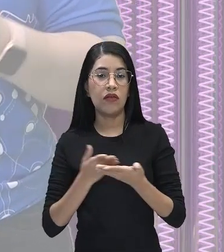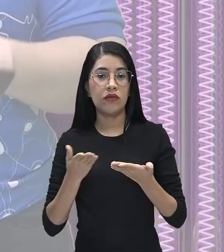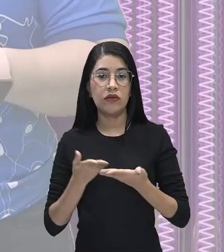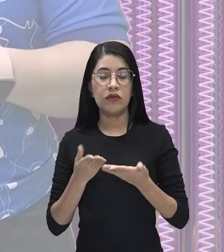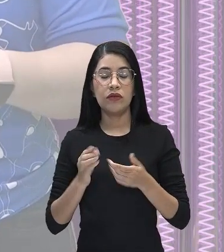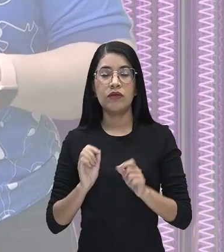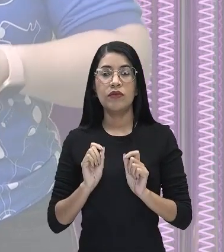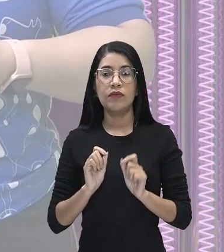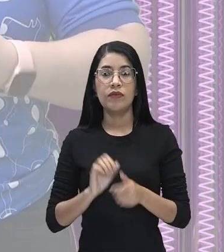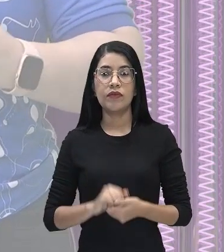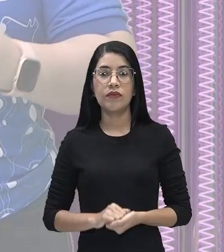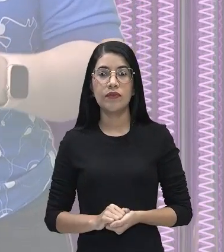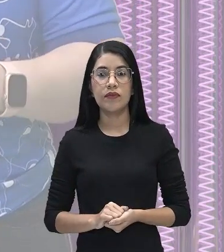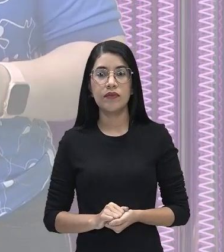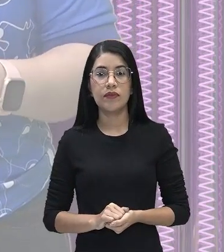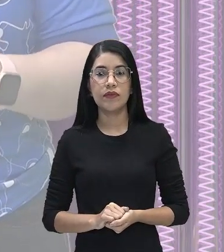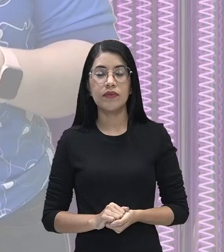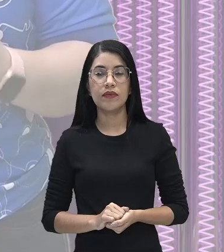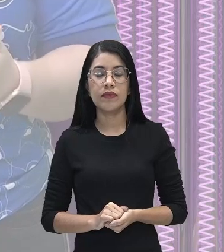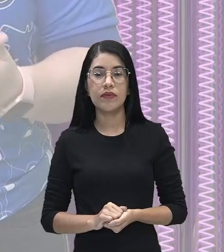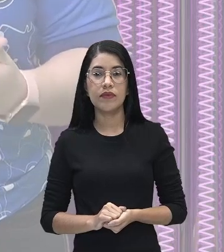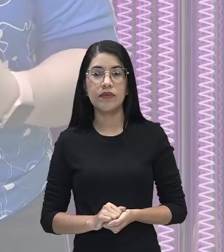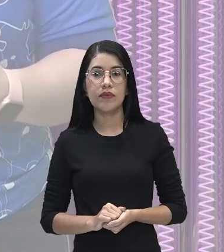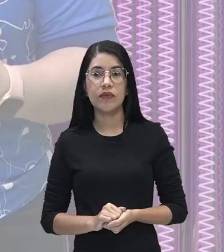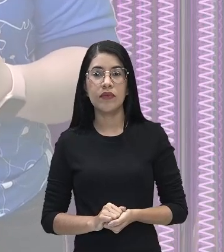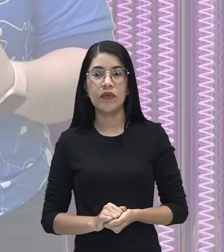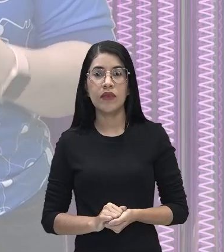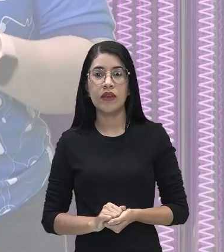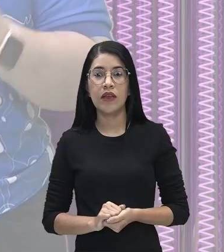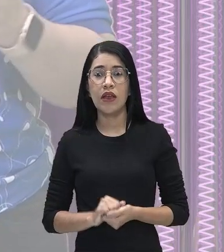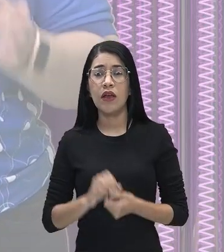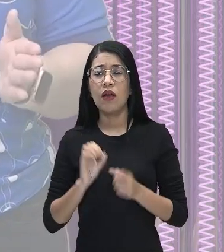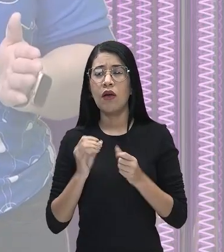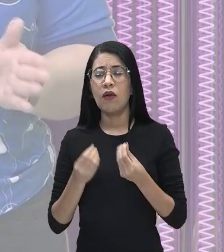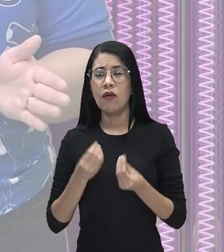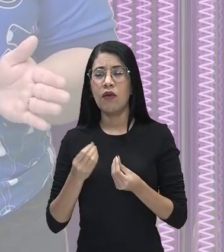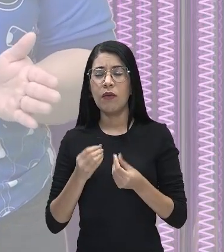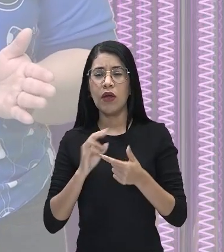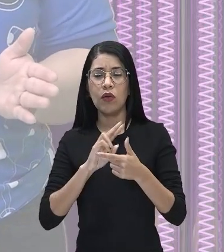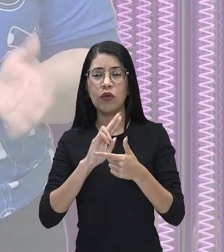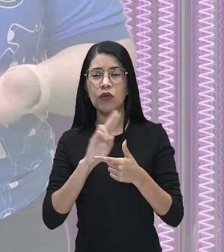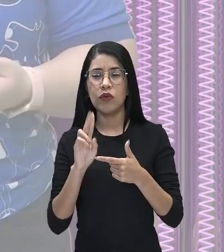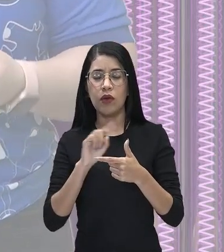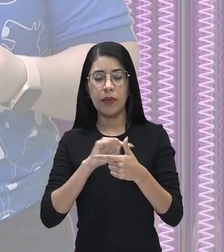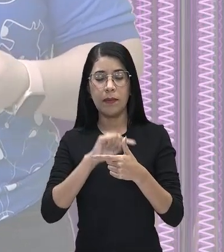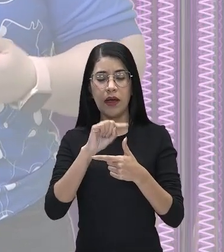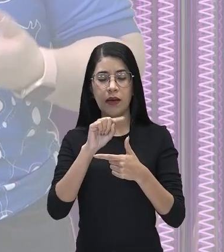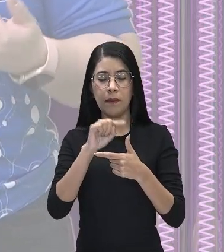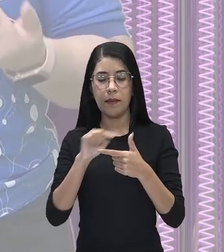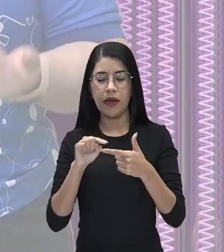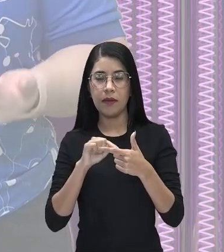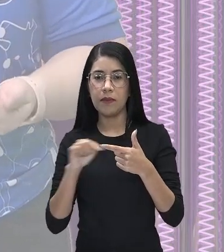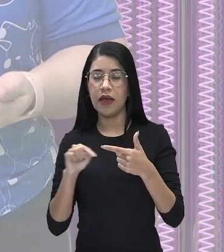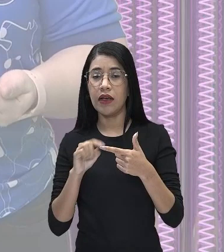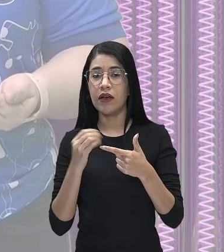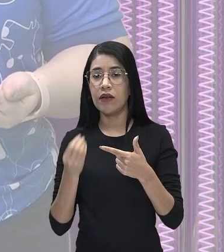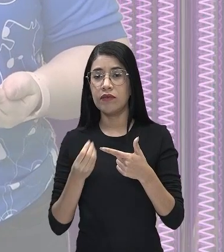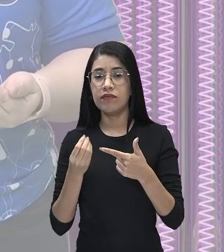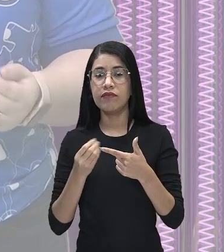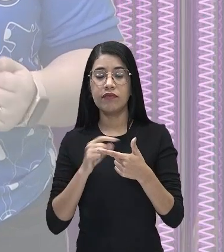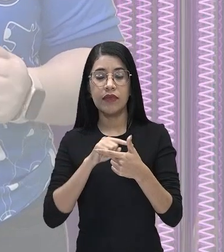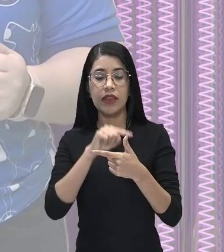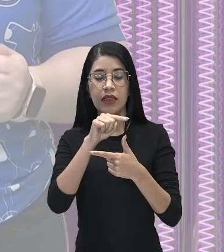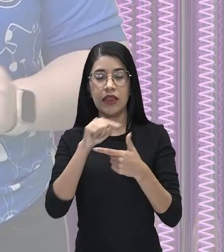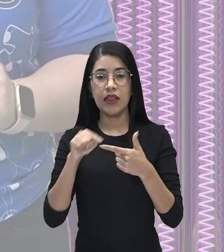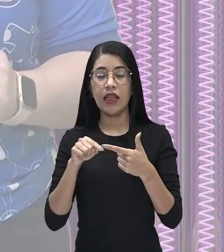teorema de Pitágoras é exatamente o nome dos lados que um triângulo retângulo recebe. Então, o triângulo retângulo,